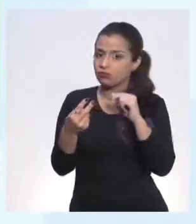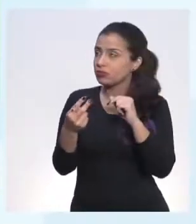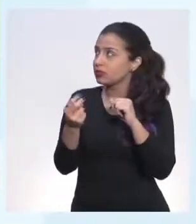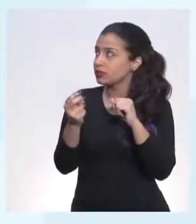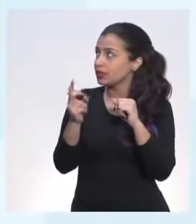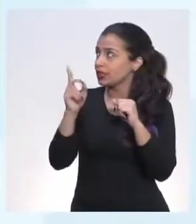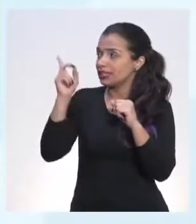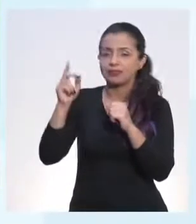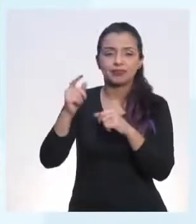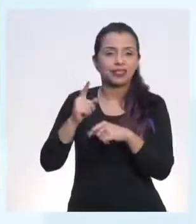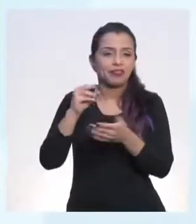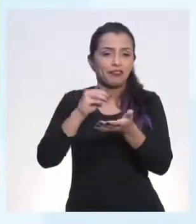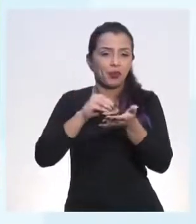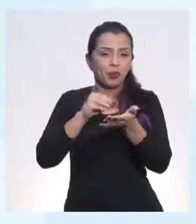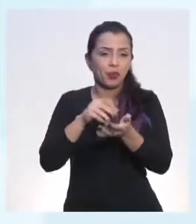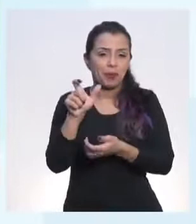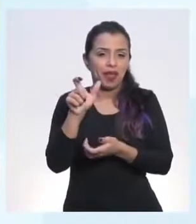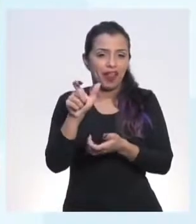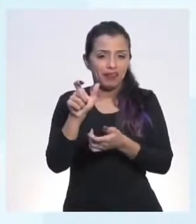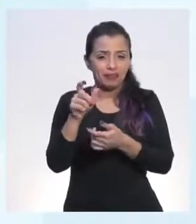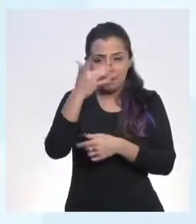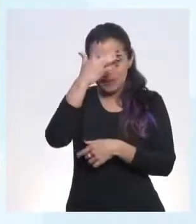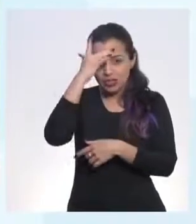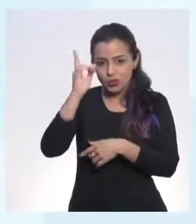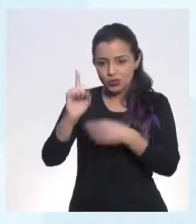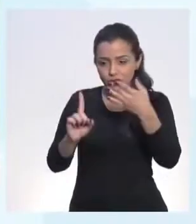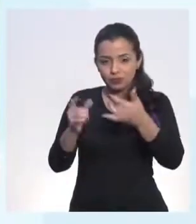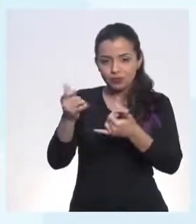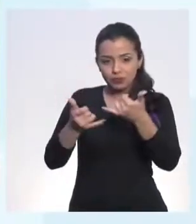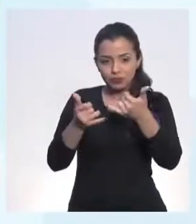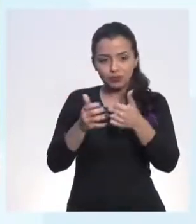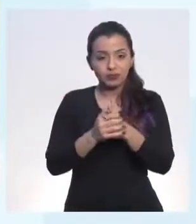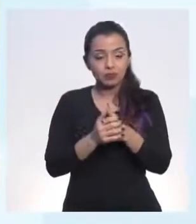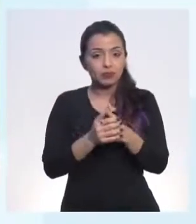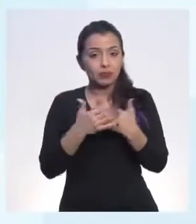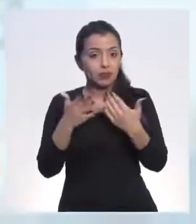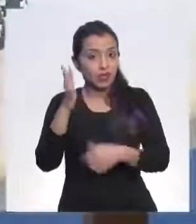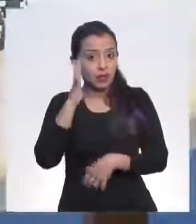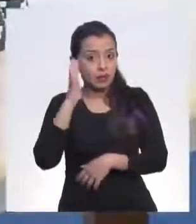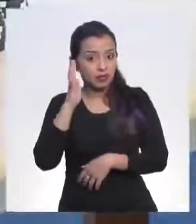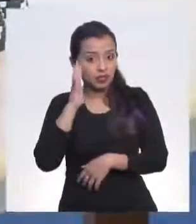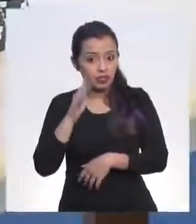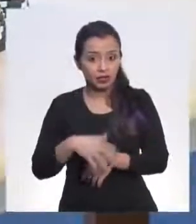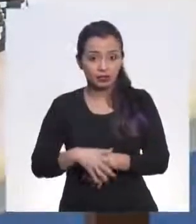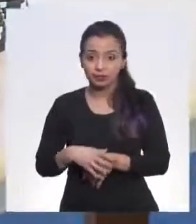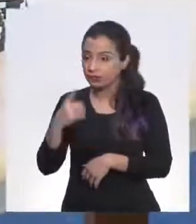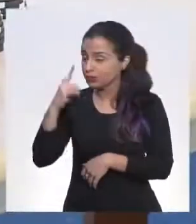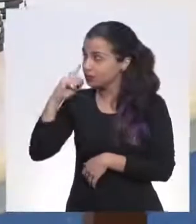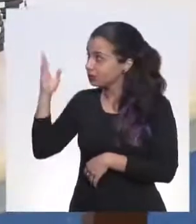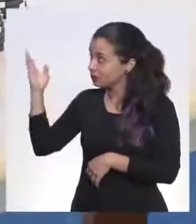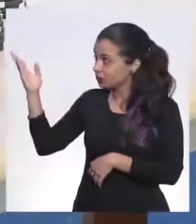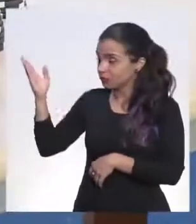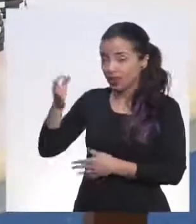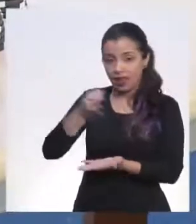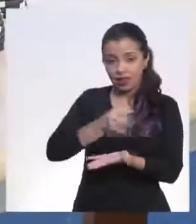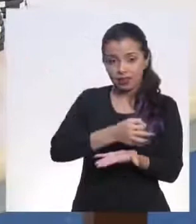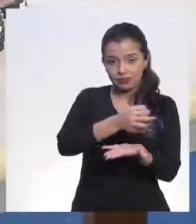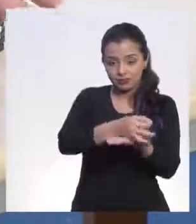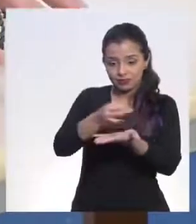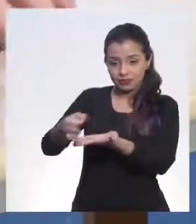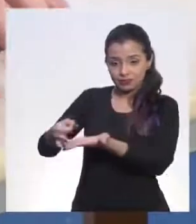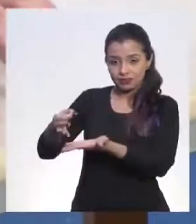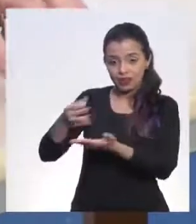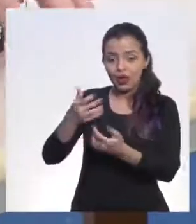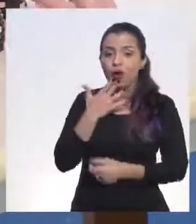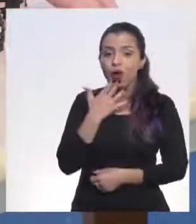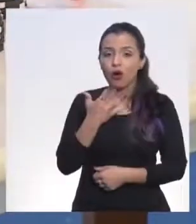aqui, ó. Então eu tenho as fichas aqui, ó. Então aqui eu tenho as fichas, eu já coloquei para vocês observarem.